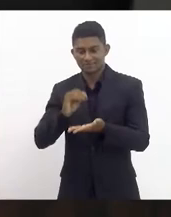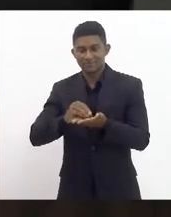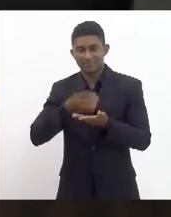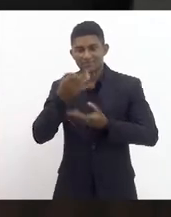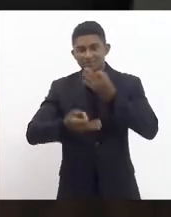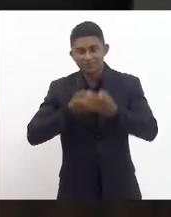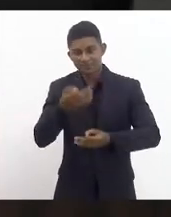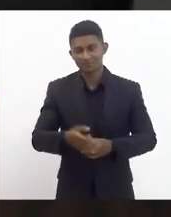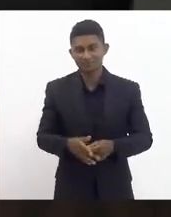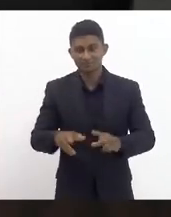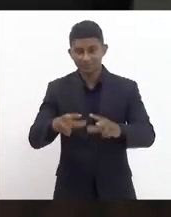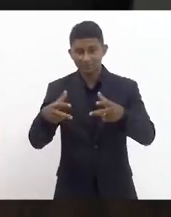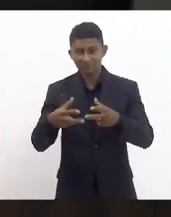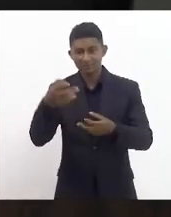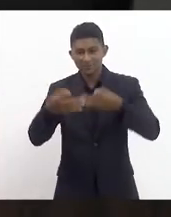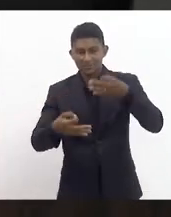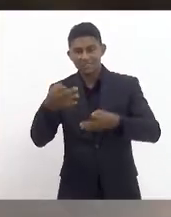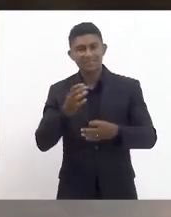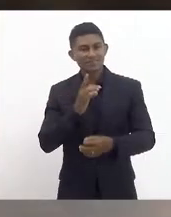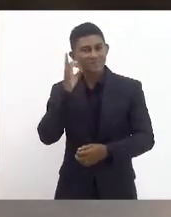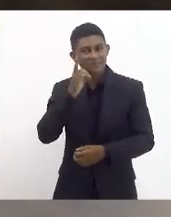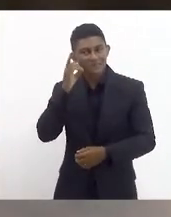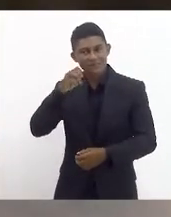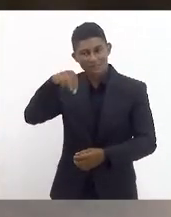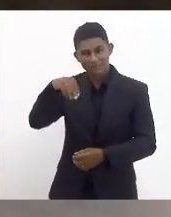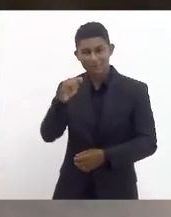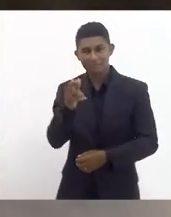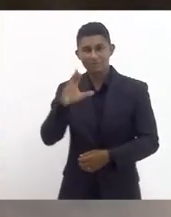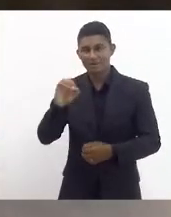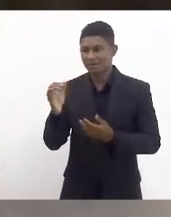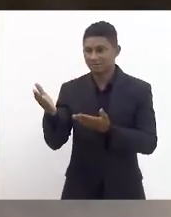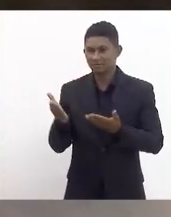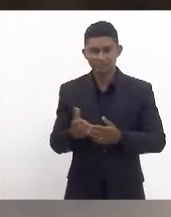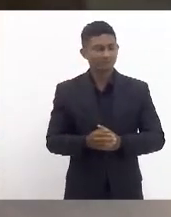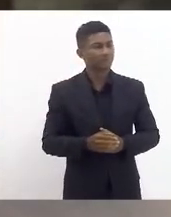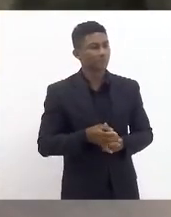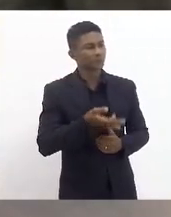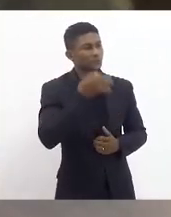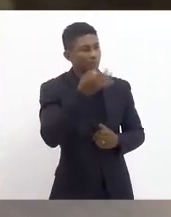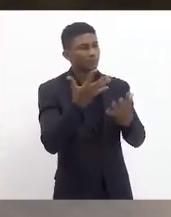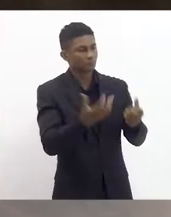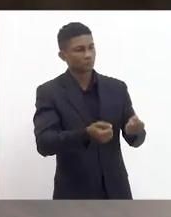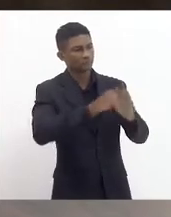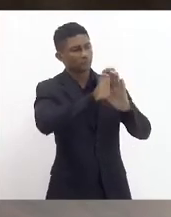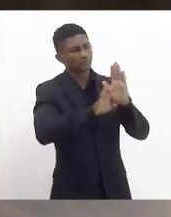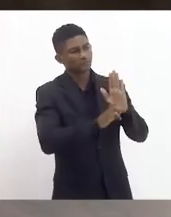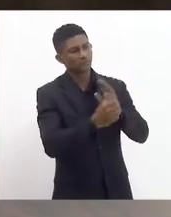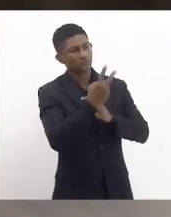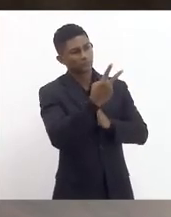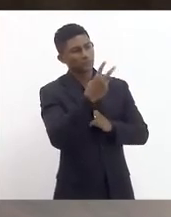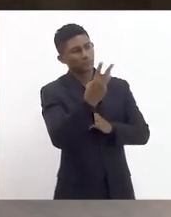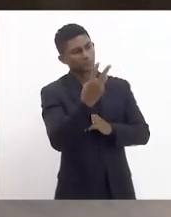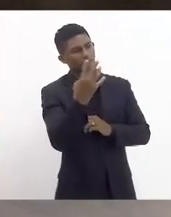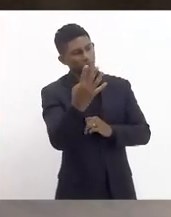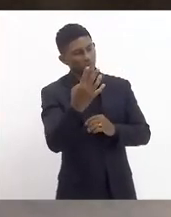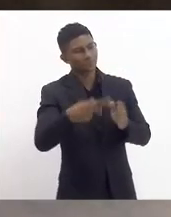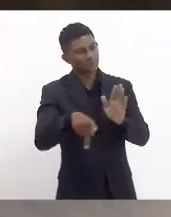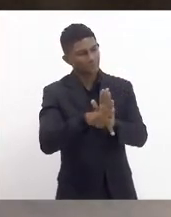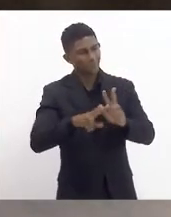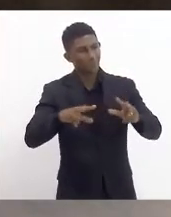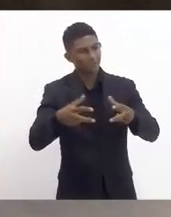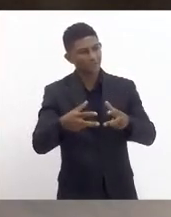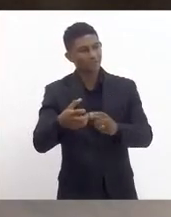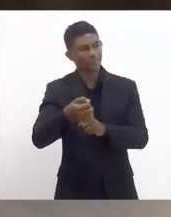Comissão de Constituição e Justiça, deputado Márcio Pacheco. Senhor presidente, parecer é favorável às emendas 2, 3 e 4 da Comissão de Ciência e